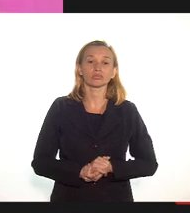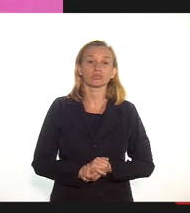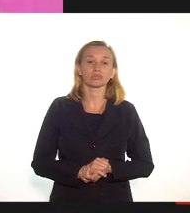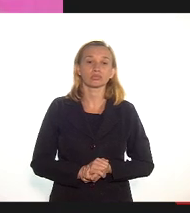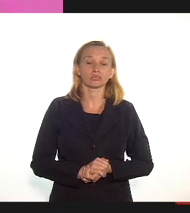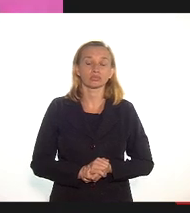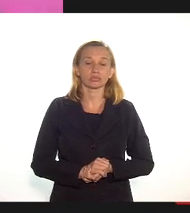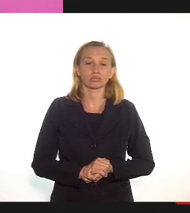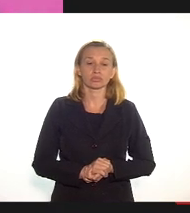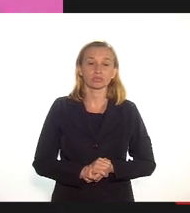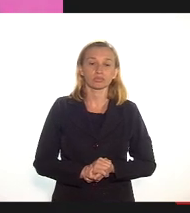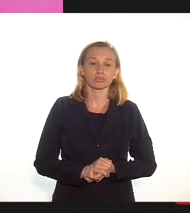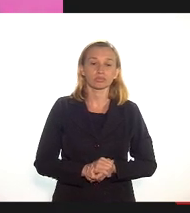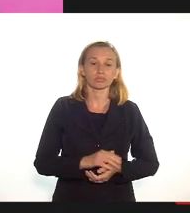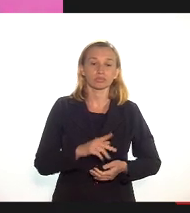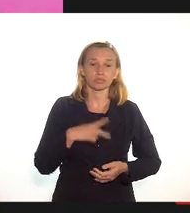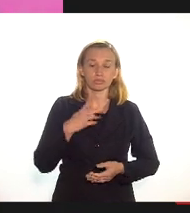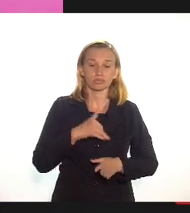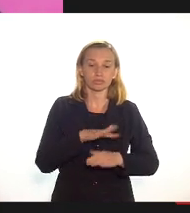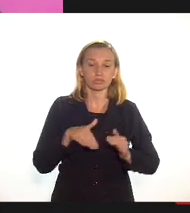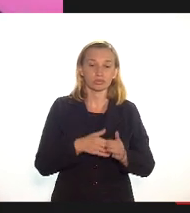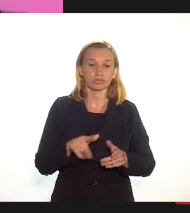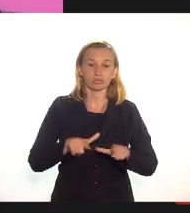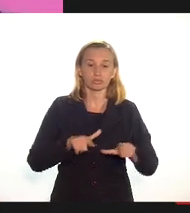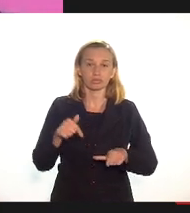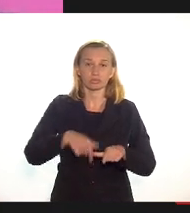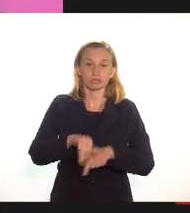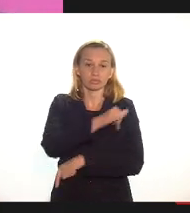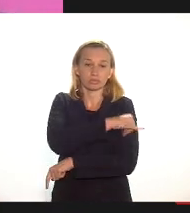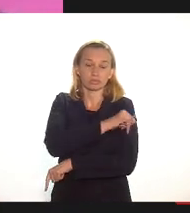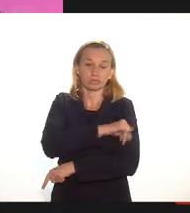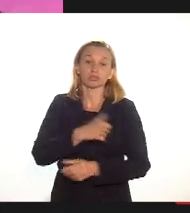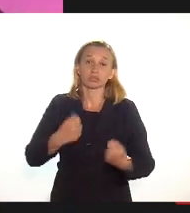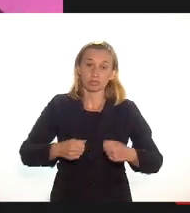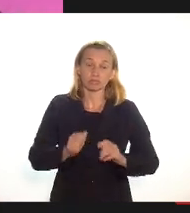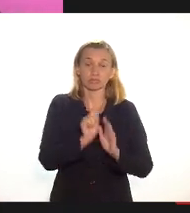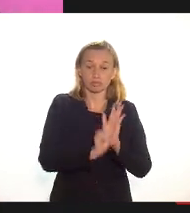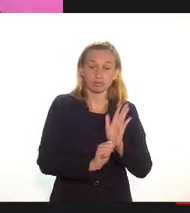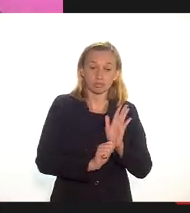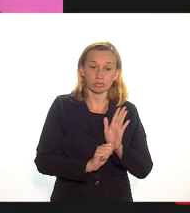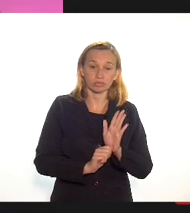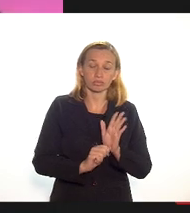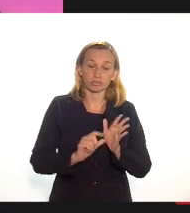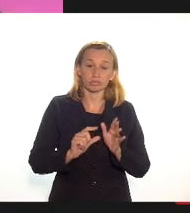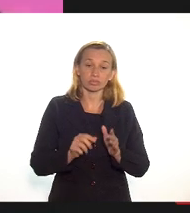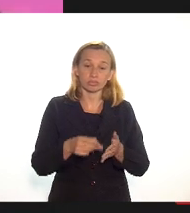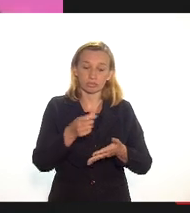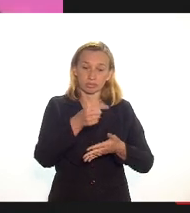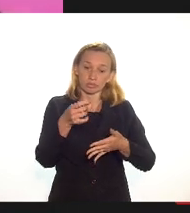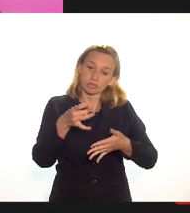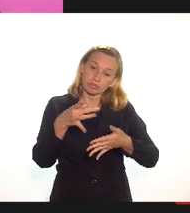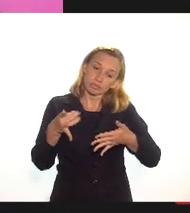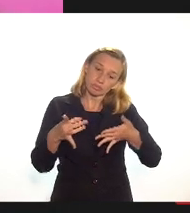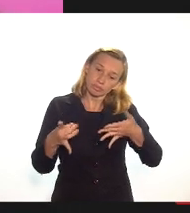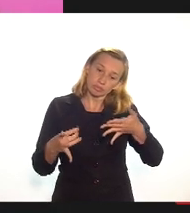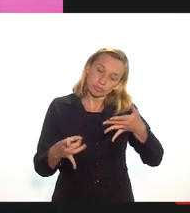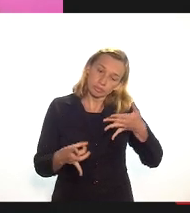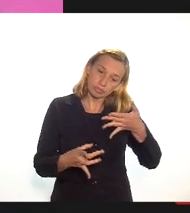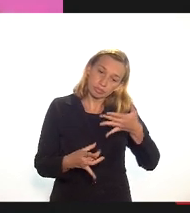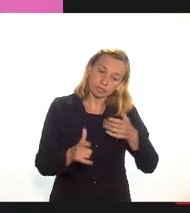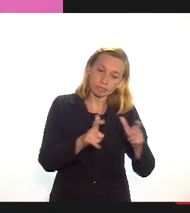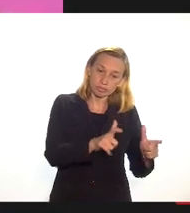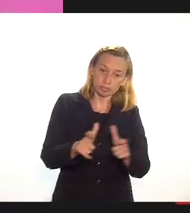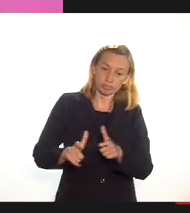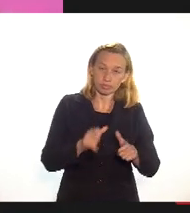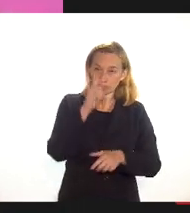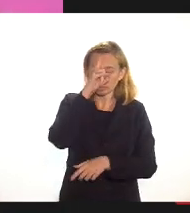subsidiar todo esse trabalho aqui no Rio de Janeiro. Sem um relatório esmiuçado do que está acontecendo em cada